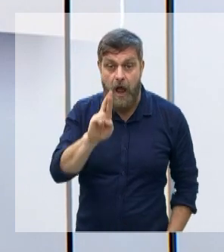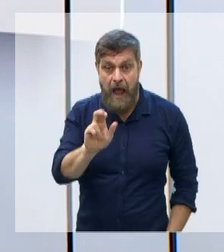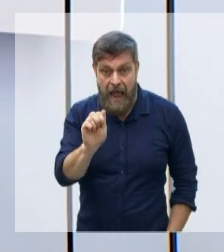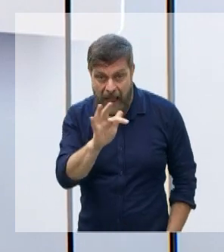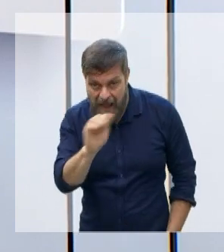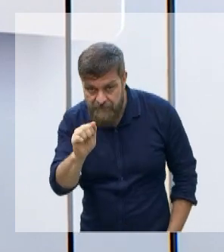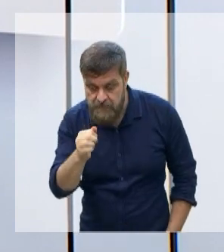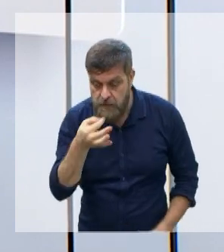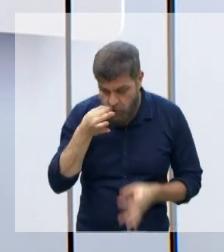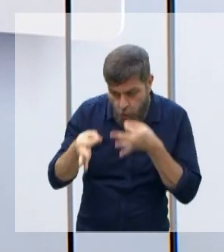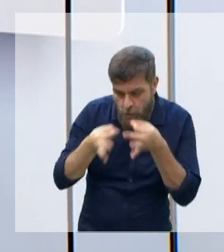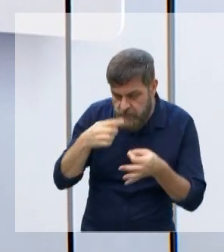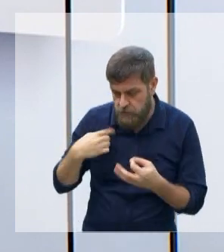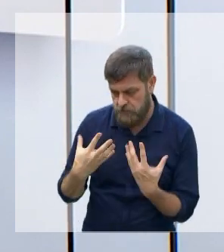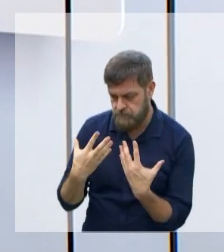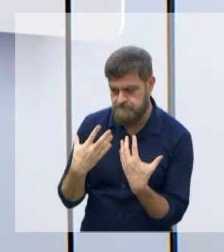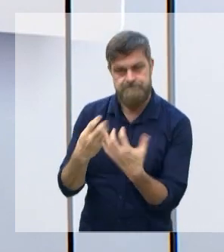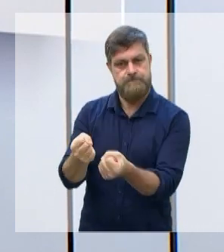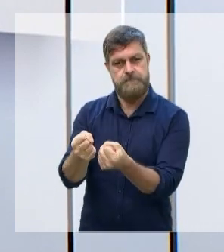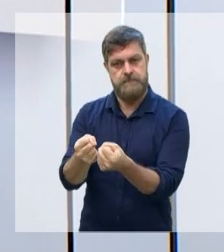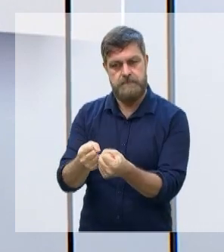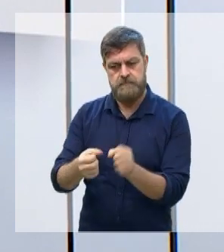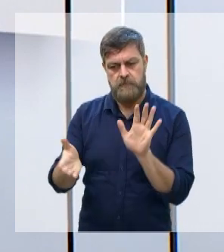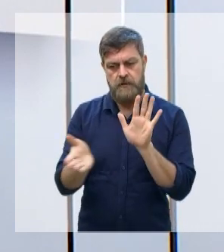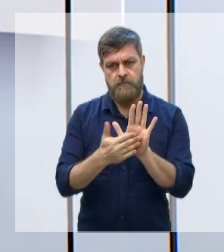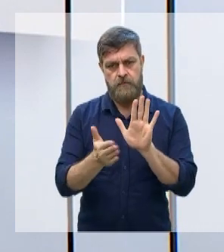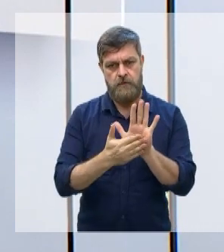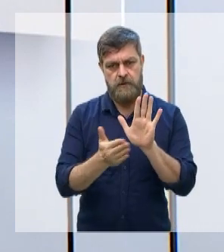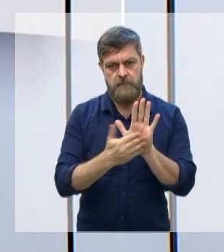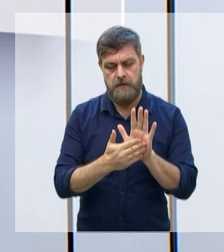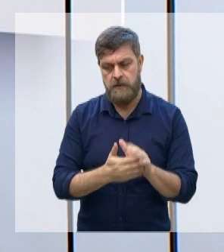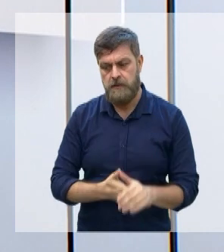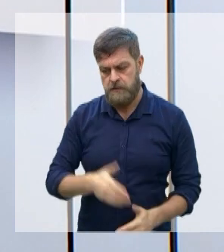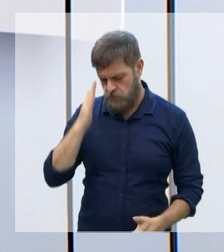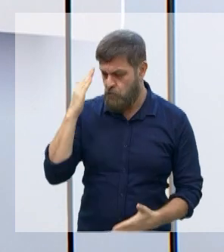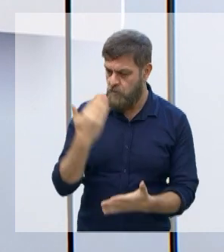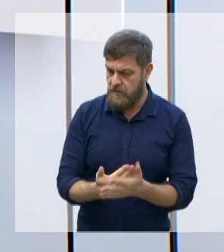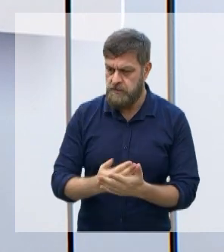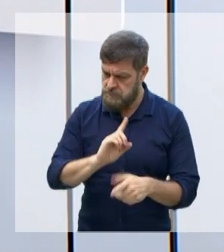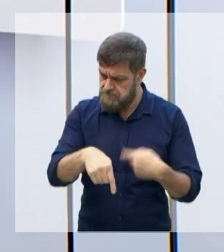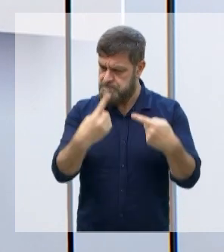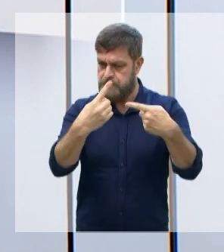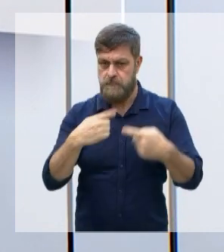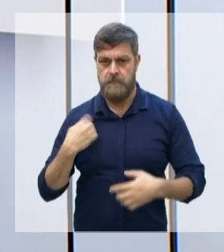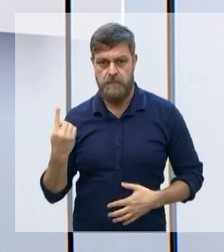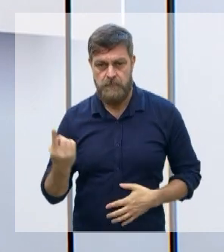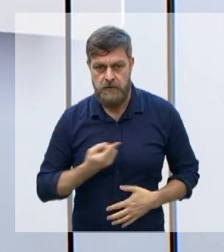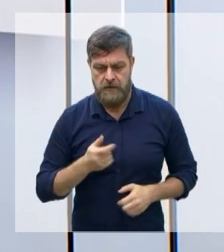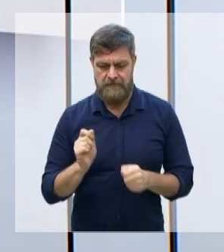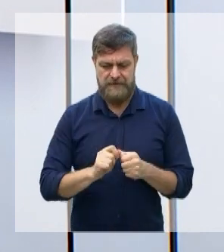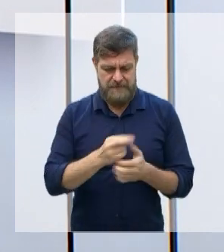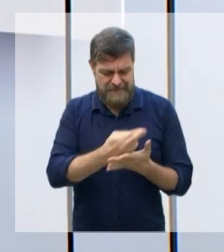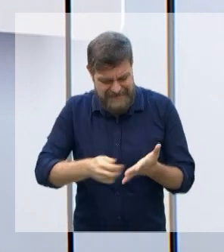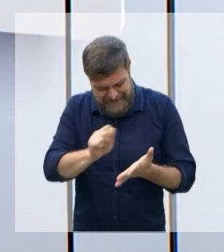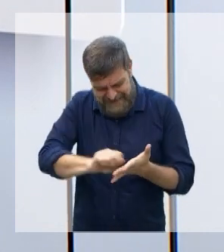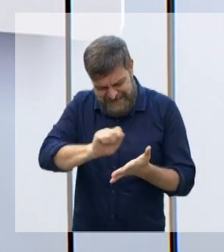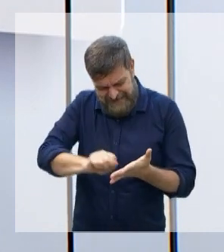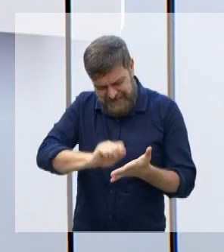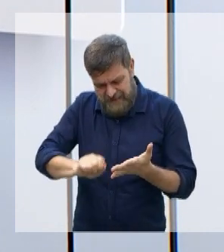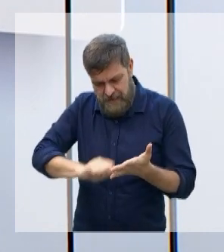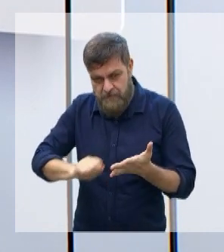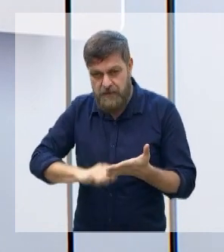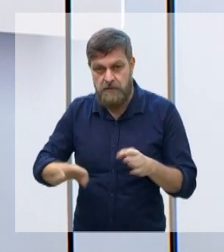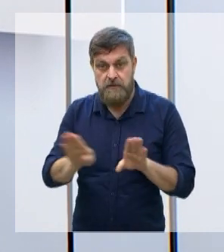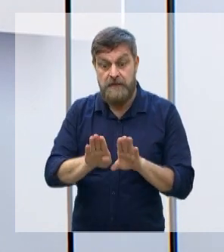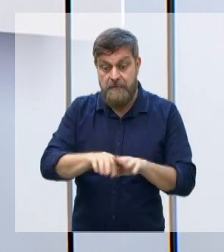sugeriu essa idéia nós acatamos propusemos eu acho que foi muito produtivo nós fizemos diversos requerimentos tivemos